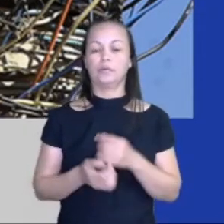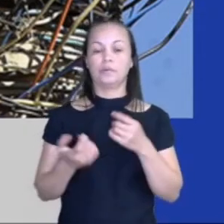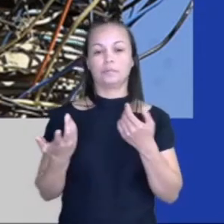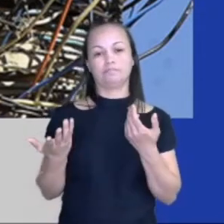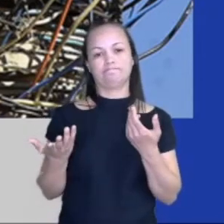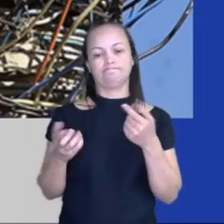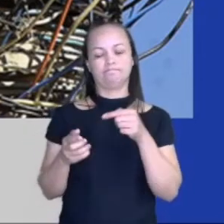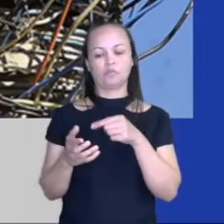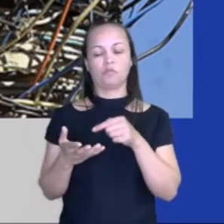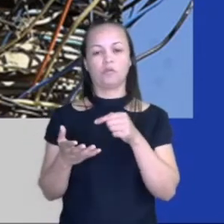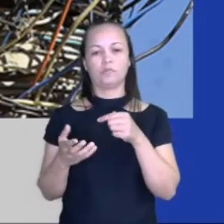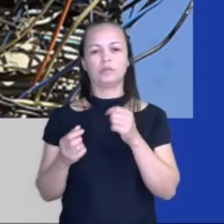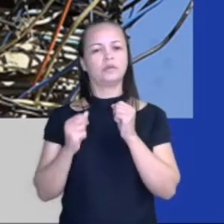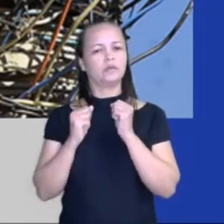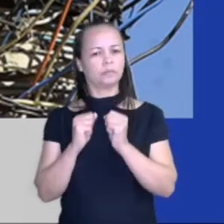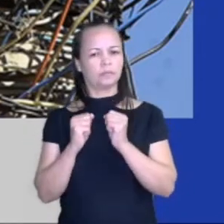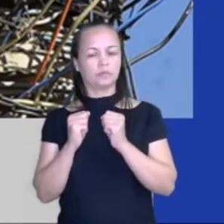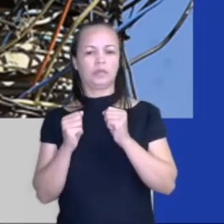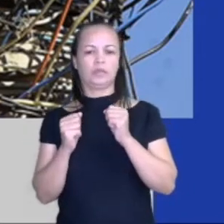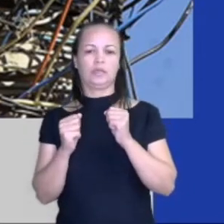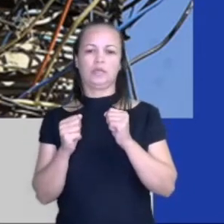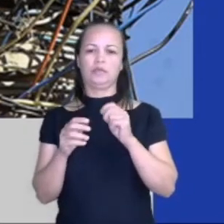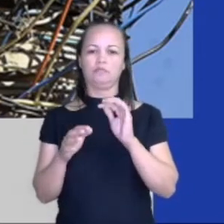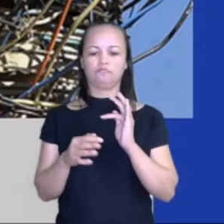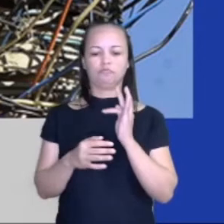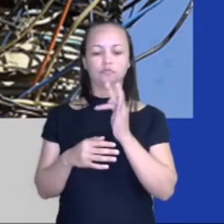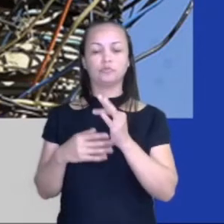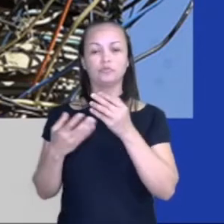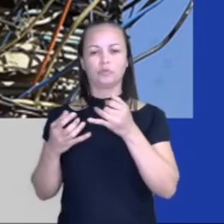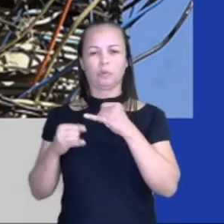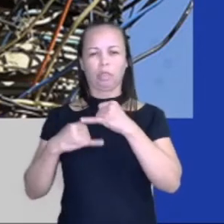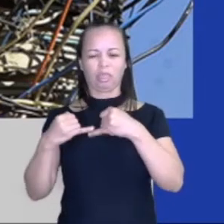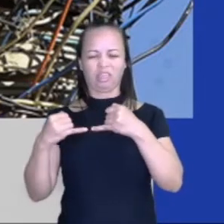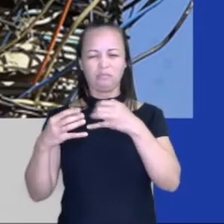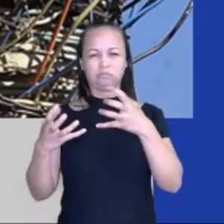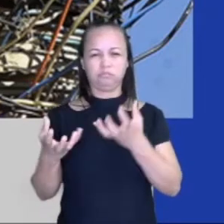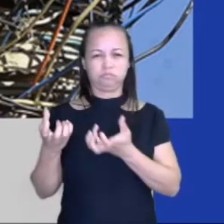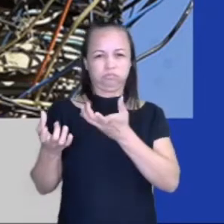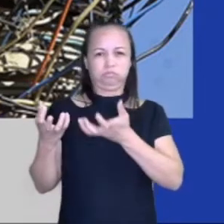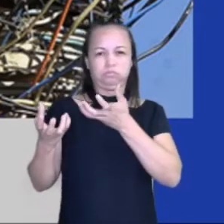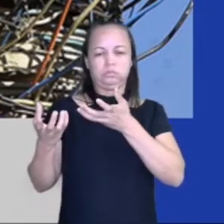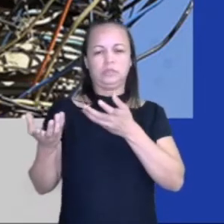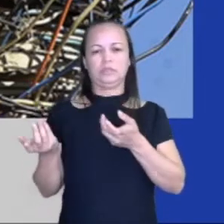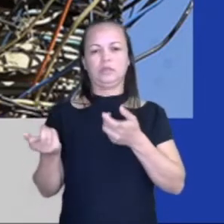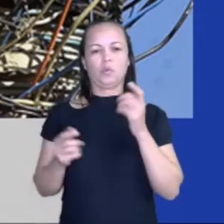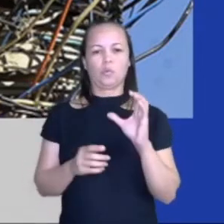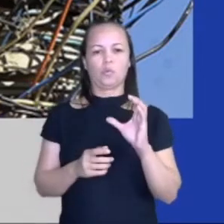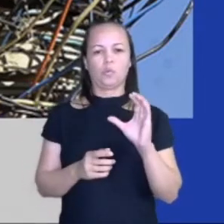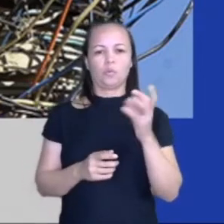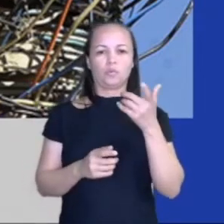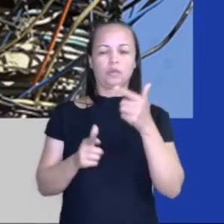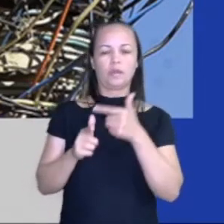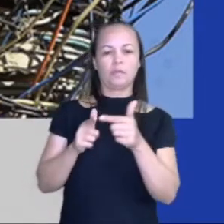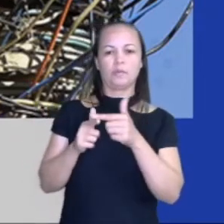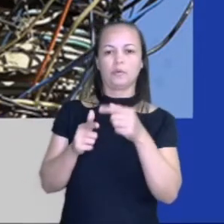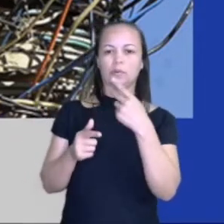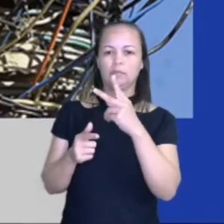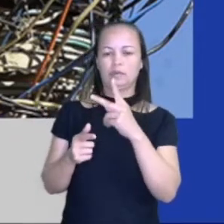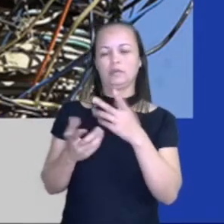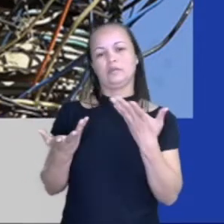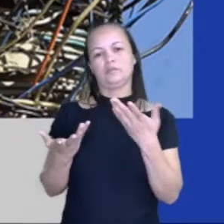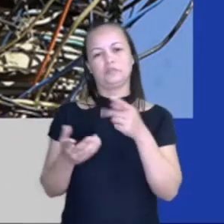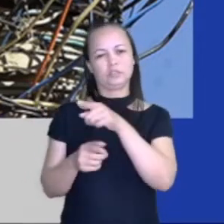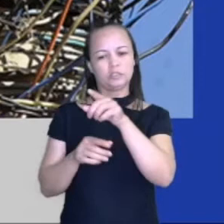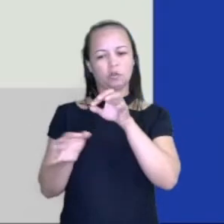provavelmente vai ocorreu um curto-circuito aí porque tão emaratech vai conseguir resolver esse problema aí eu vou dar o